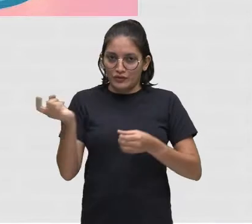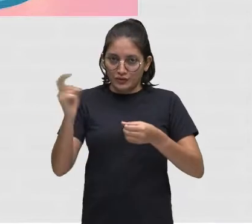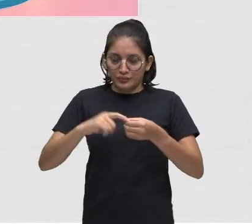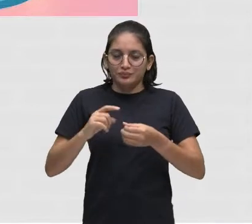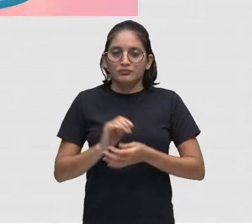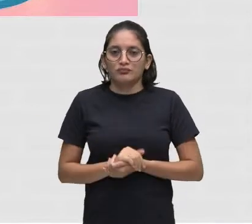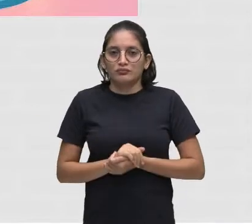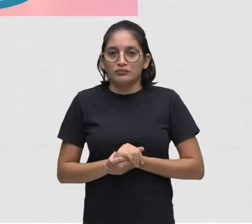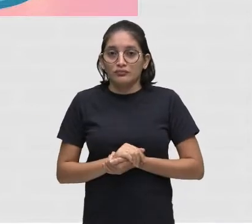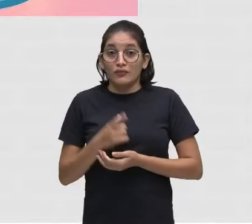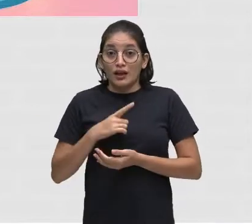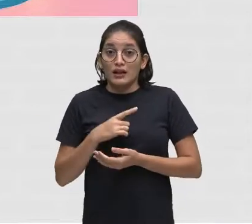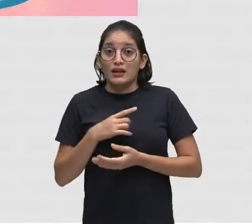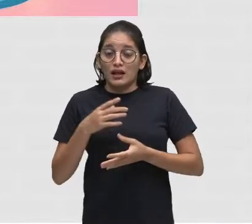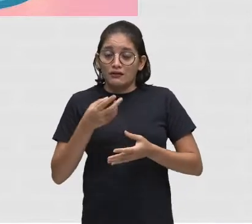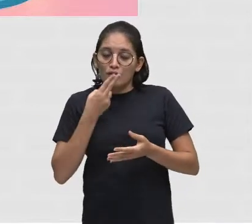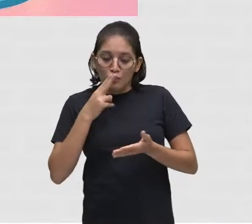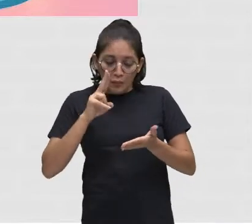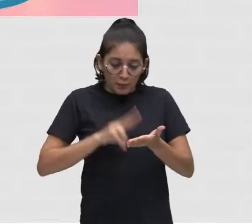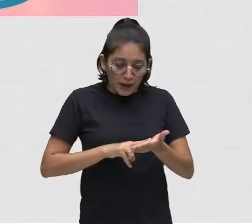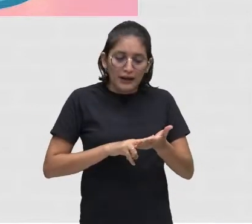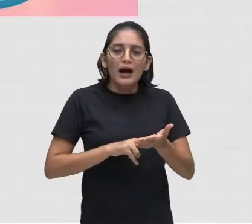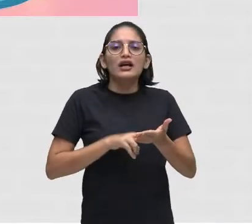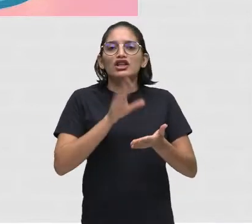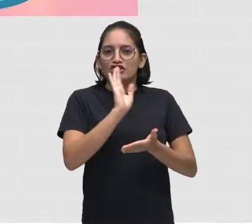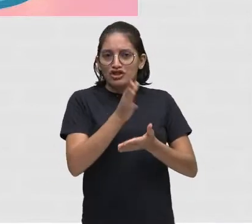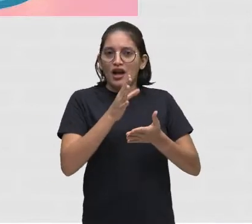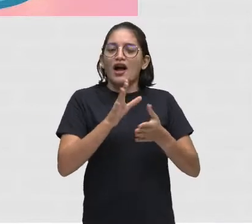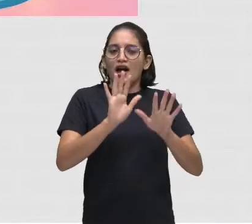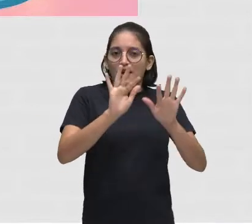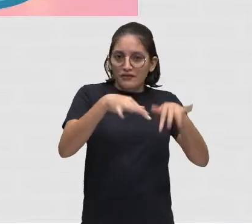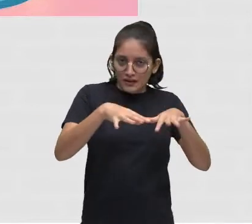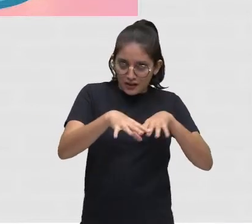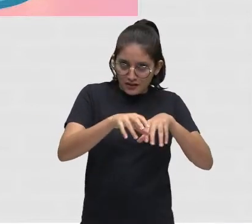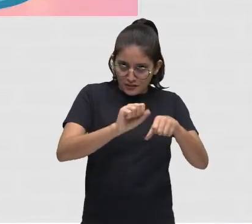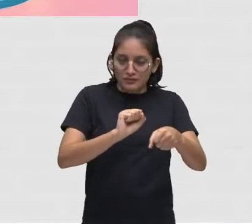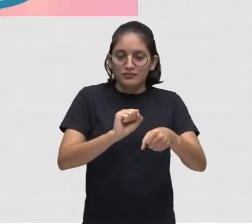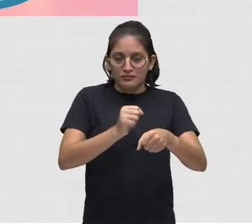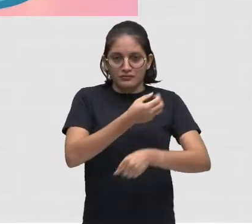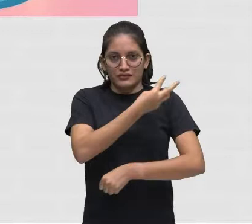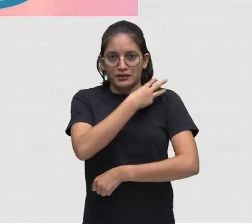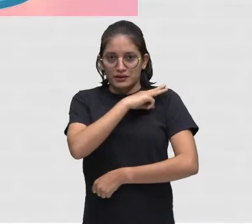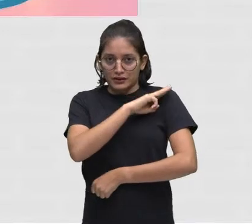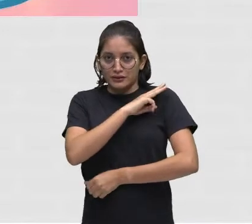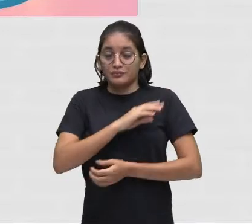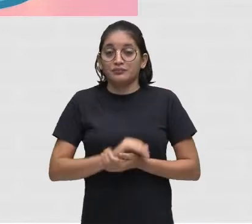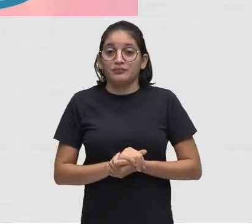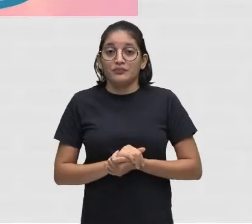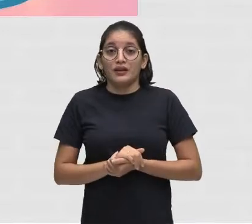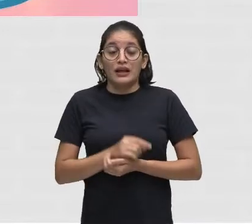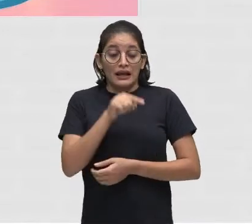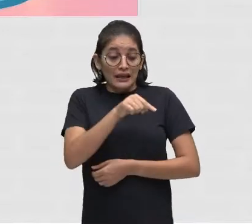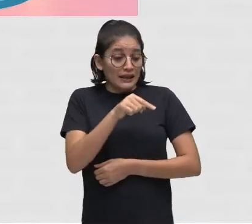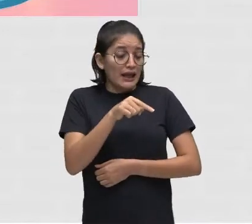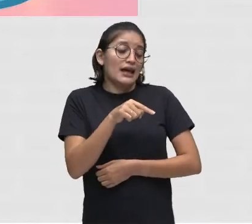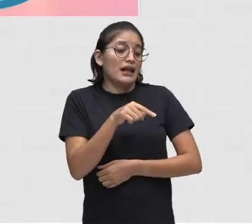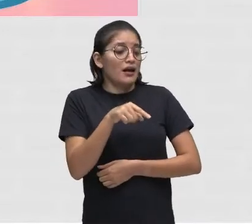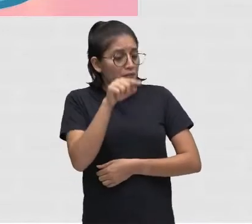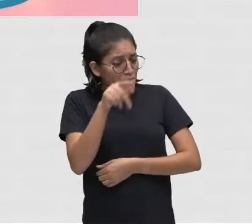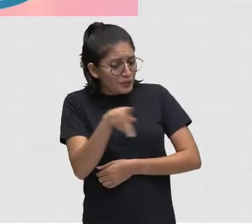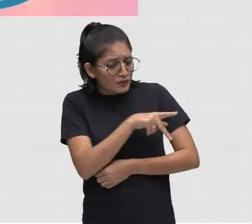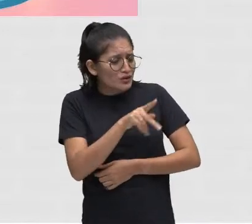recebeu uma carta do Ricardo contando que havia concluído o secundário e que ela continuava a ser a